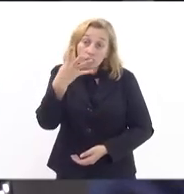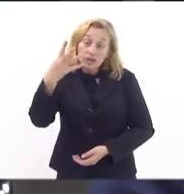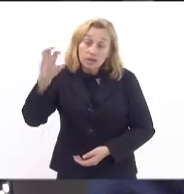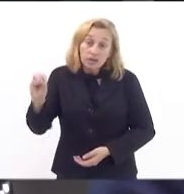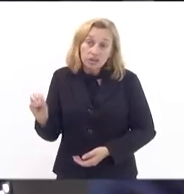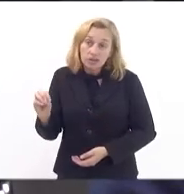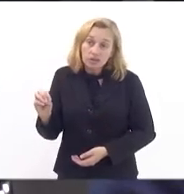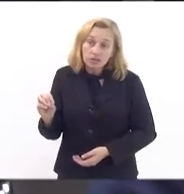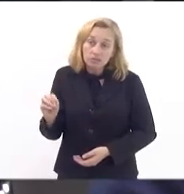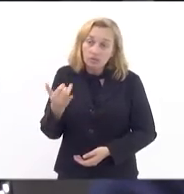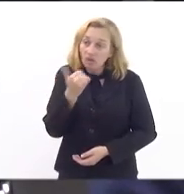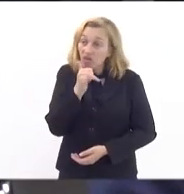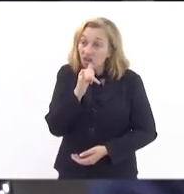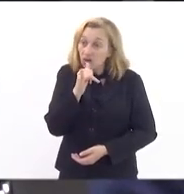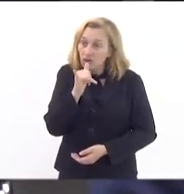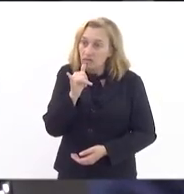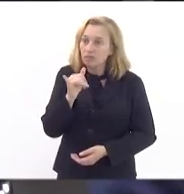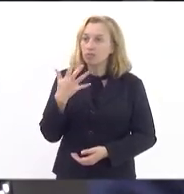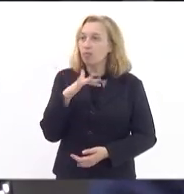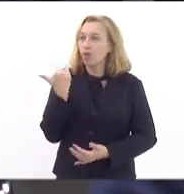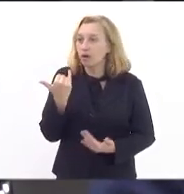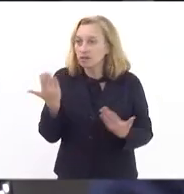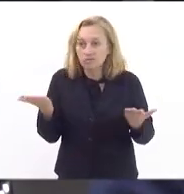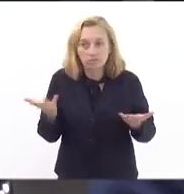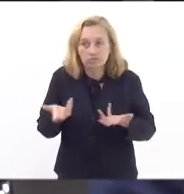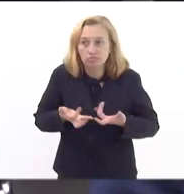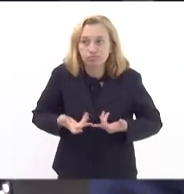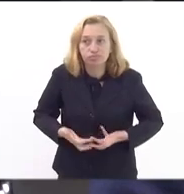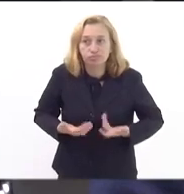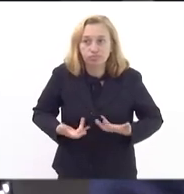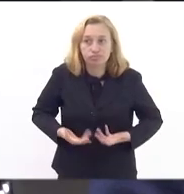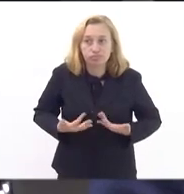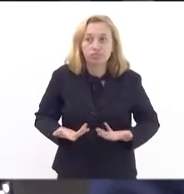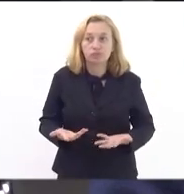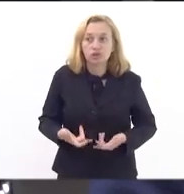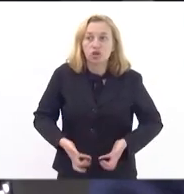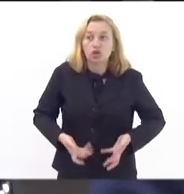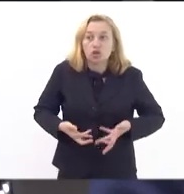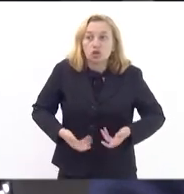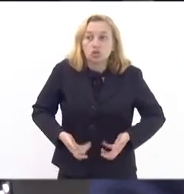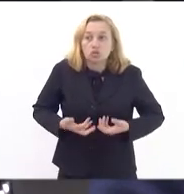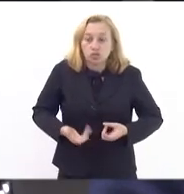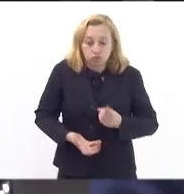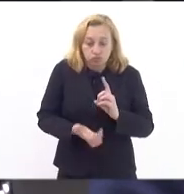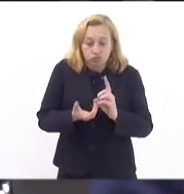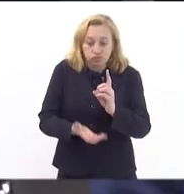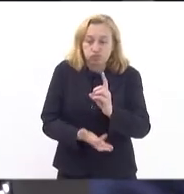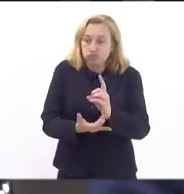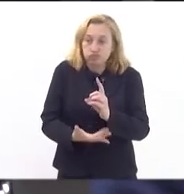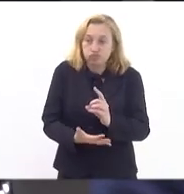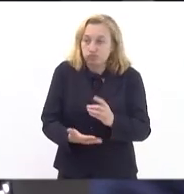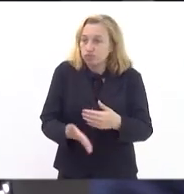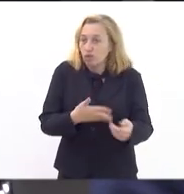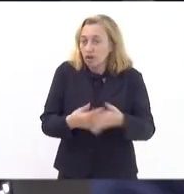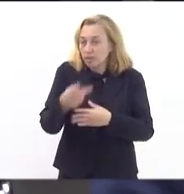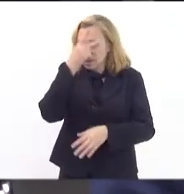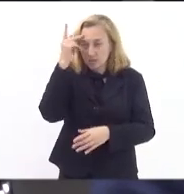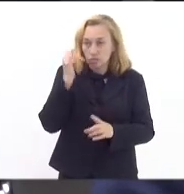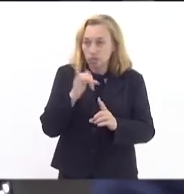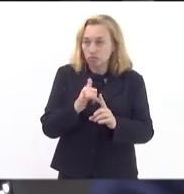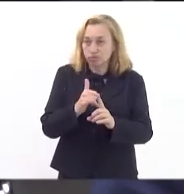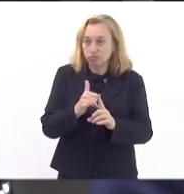torra qualquer um torra qualquer um não leva a óbito não é torta qualquer um hora